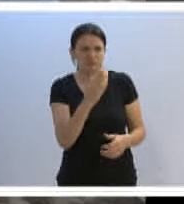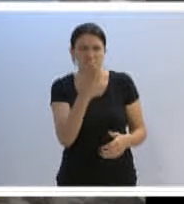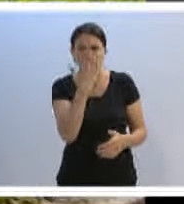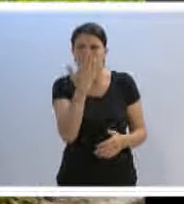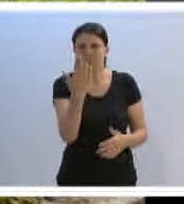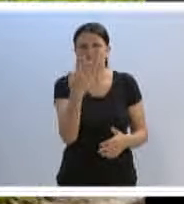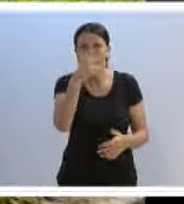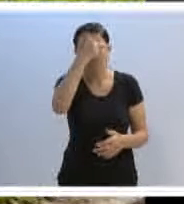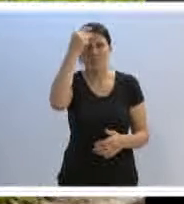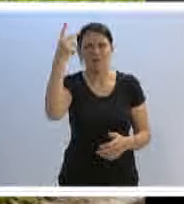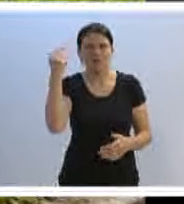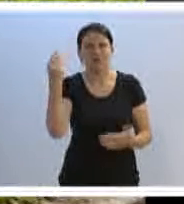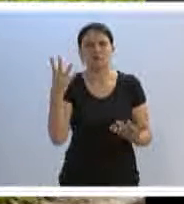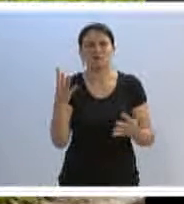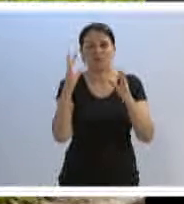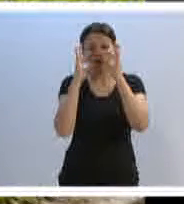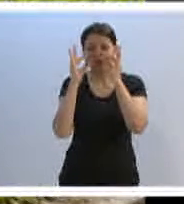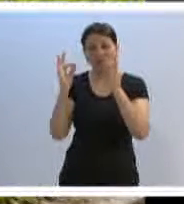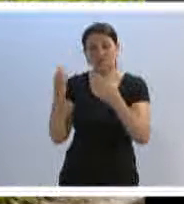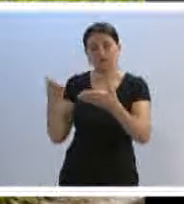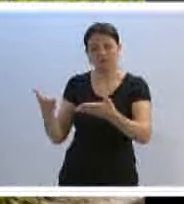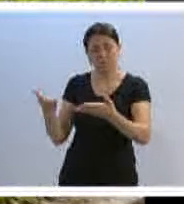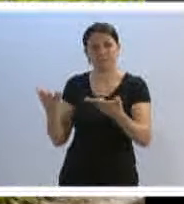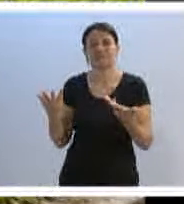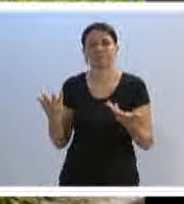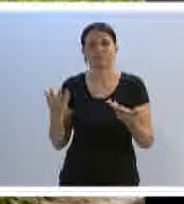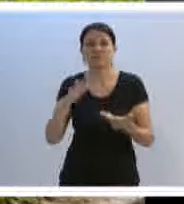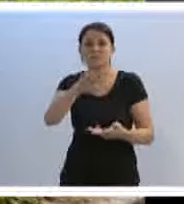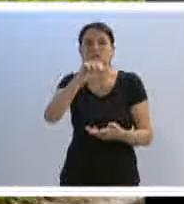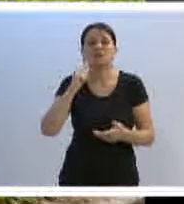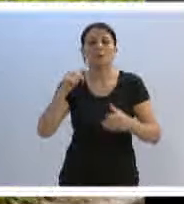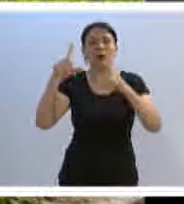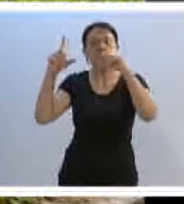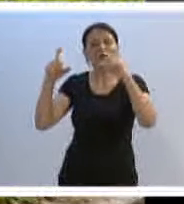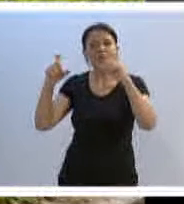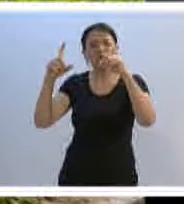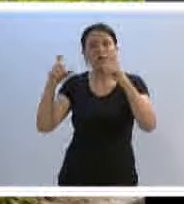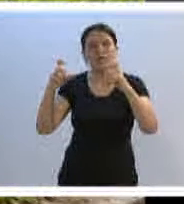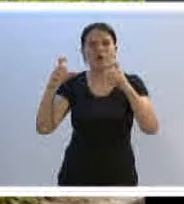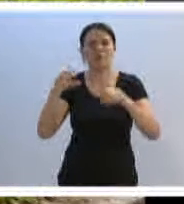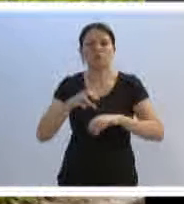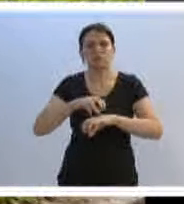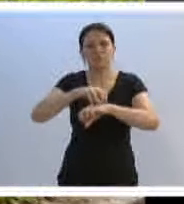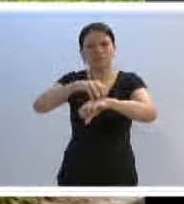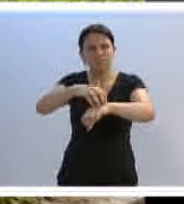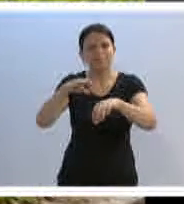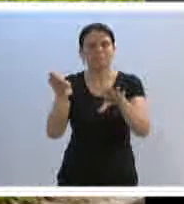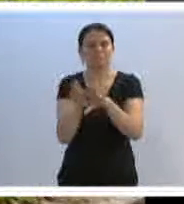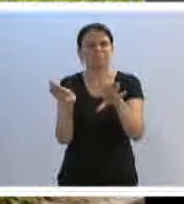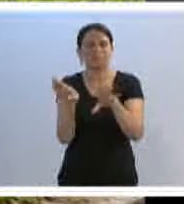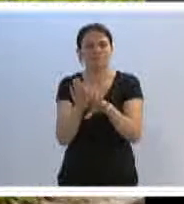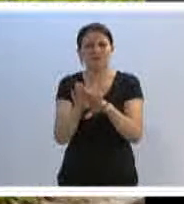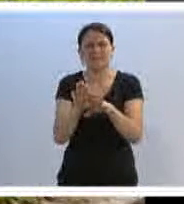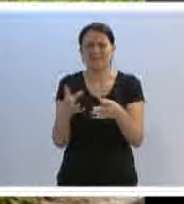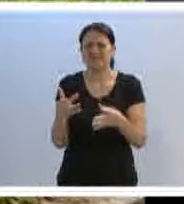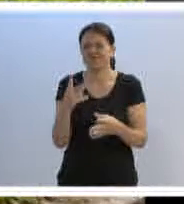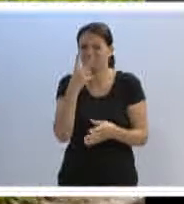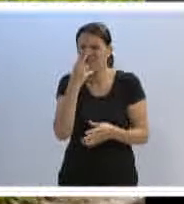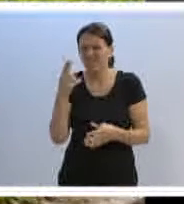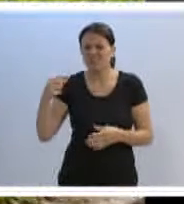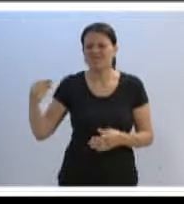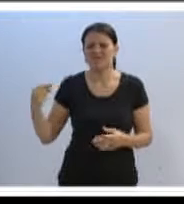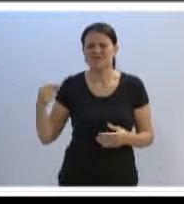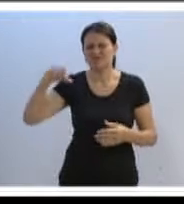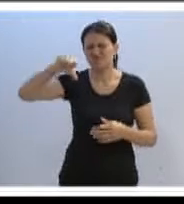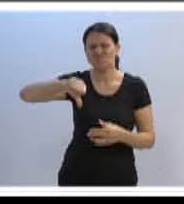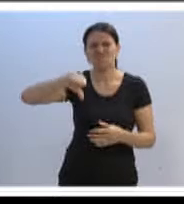a atenção dos feirantes, do público, me chamaram para justamente fotografar turistas que estavam presentes com uma imagem muito negativa e ruim da nossa